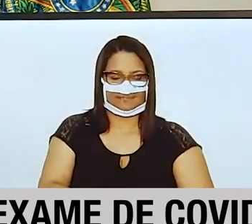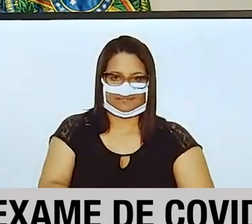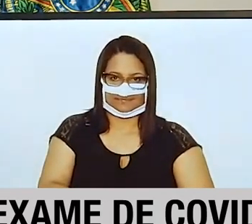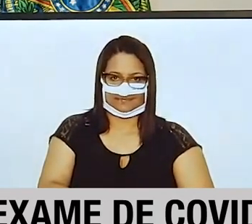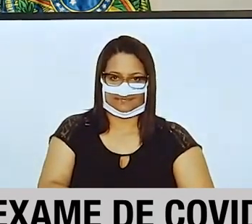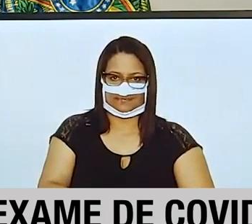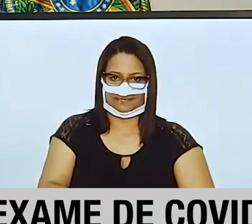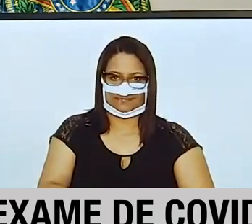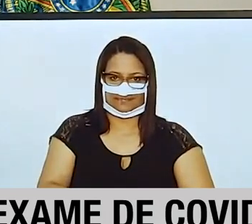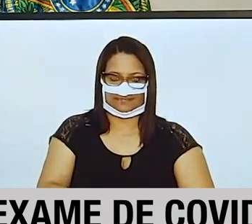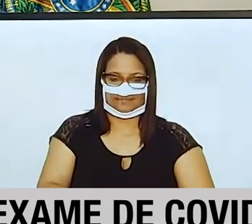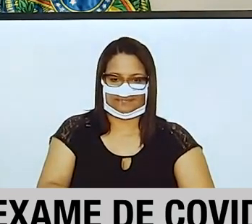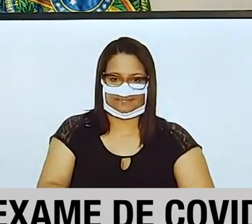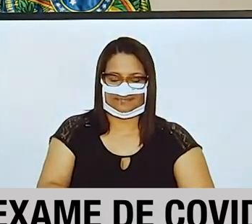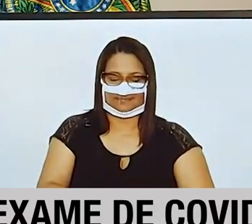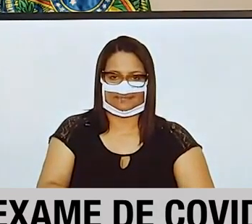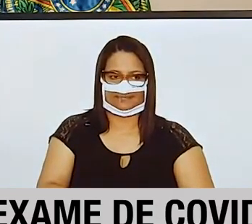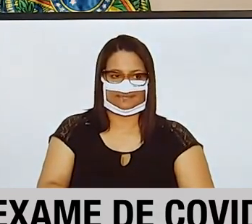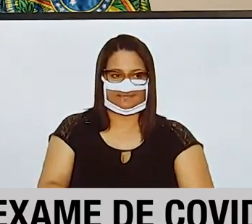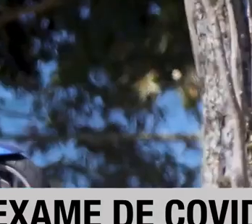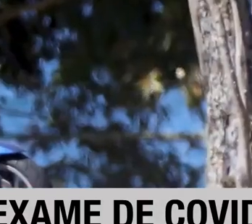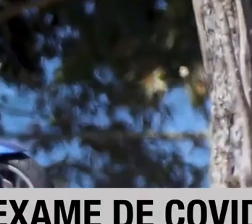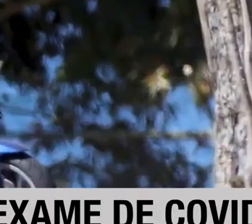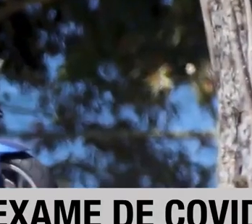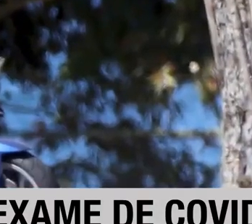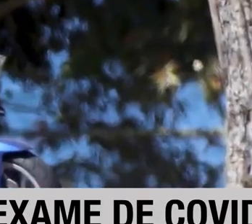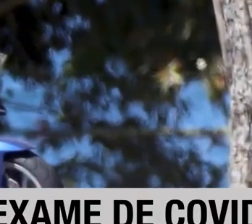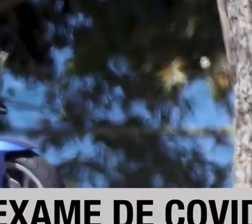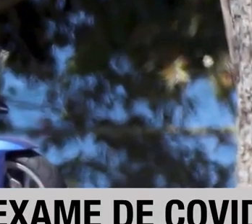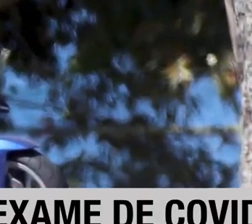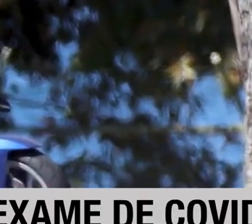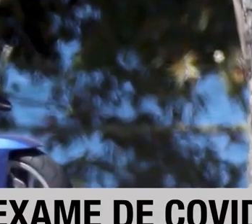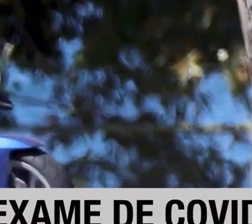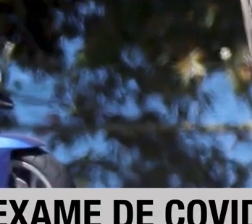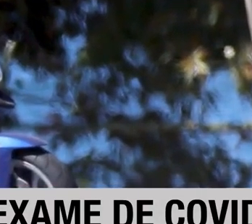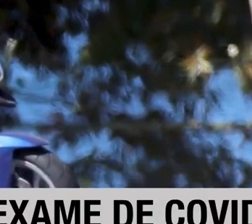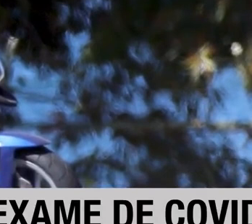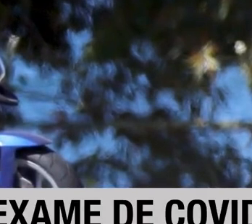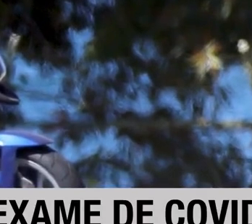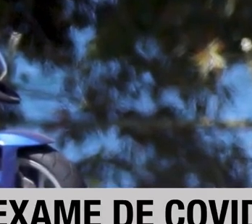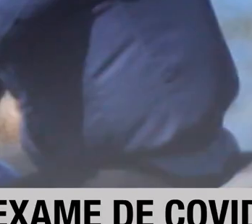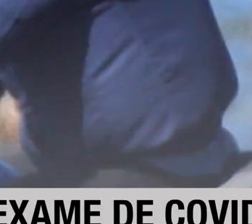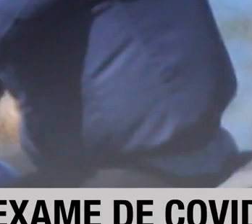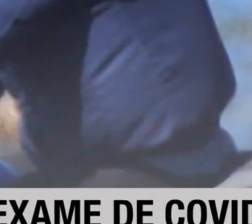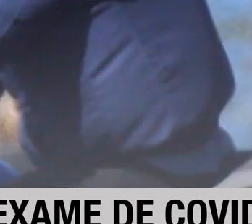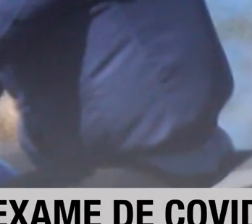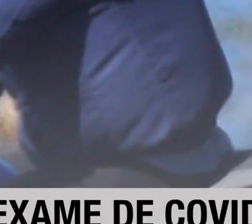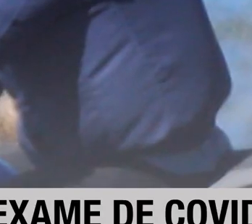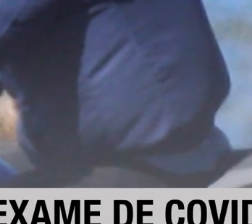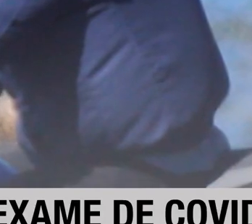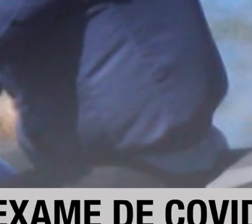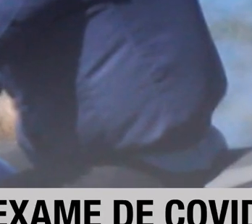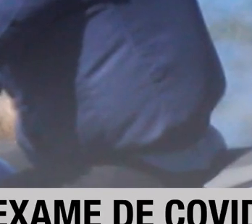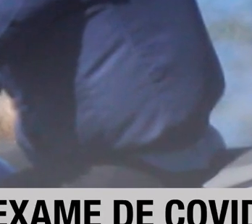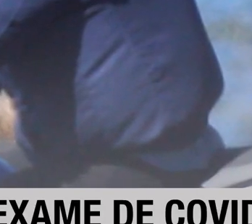Cidadania, Onyx Lorenzoni, que também testaram positivo. O presidente, que já está 17 dias em quarentena lá no Palácio da